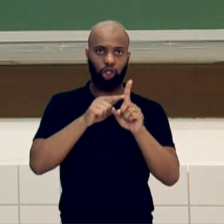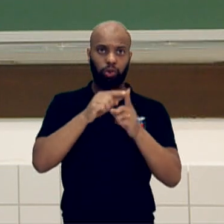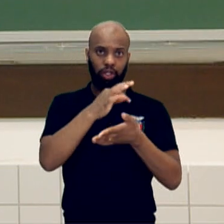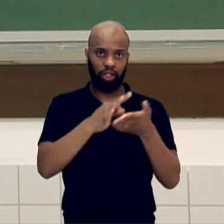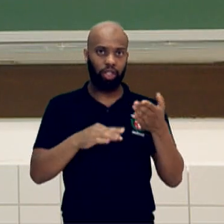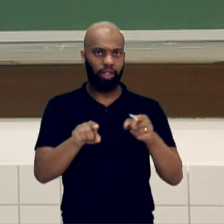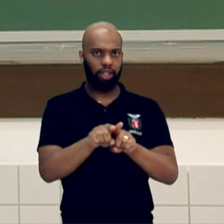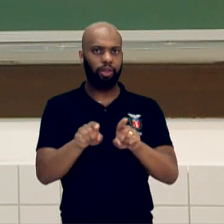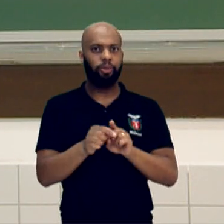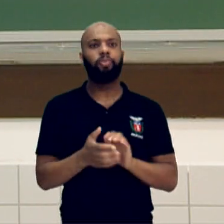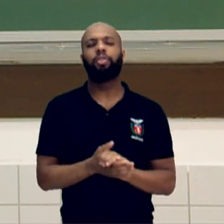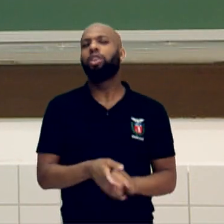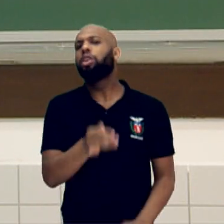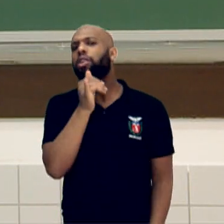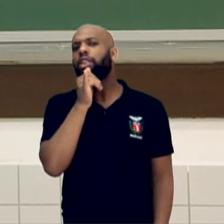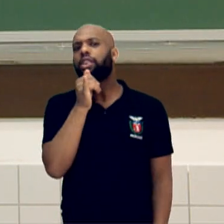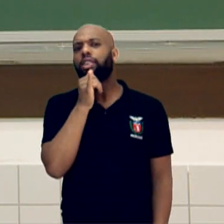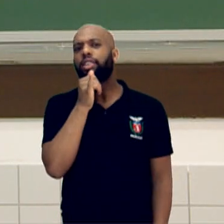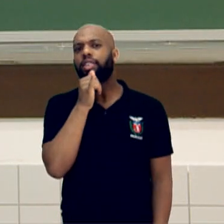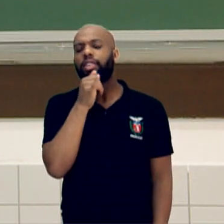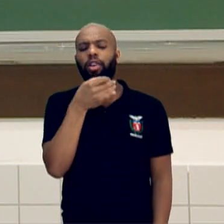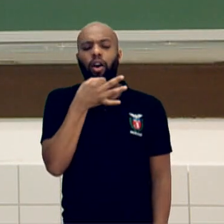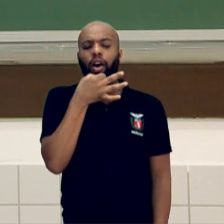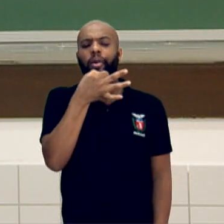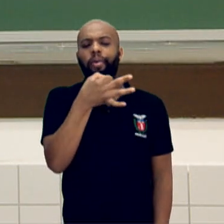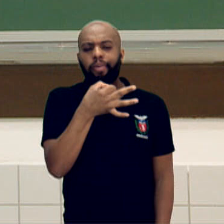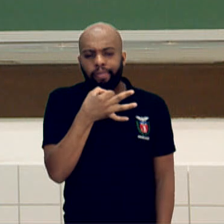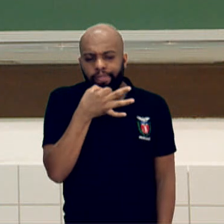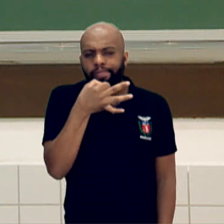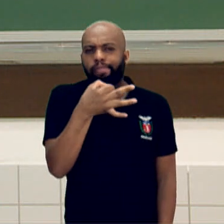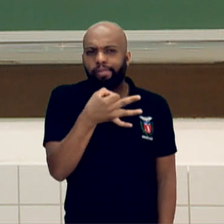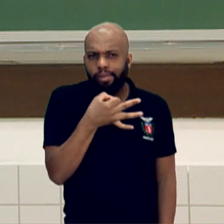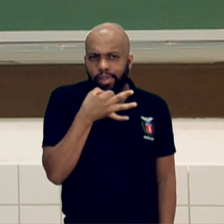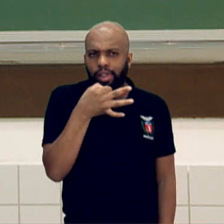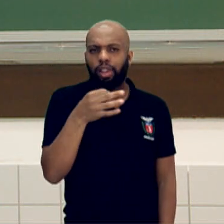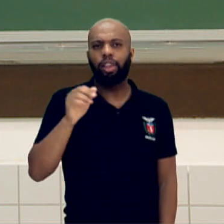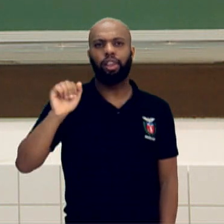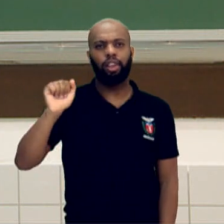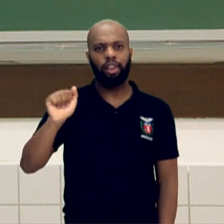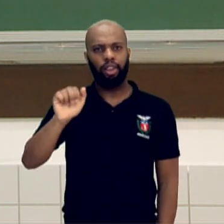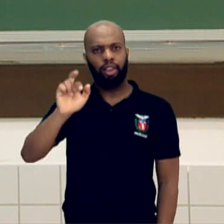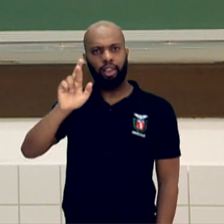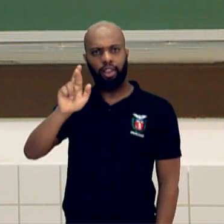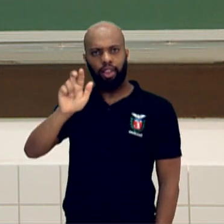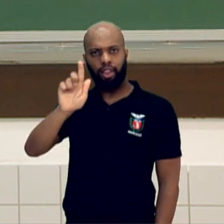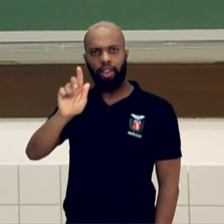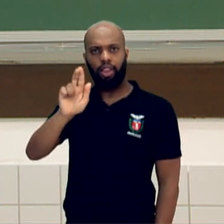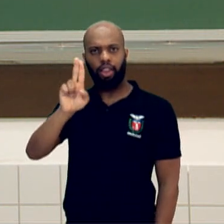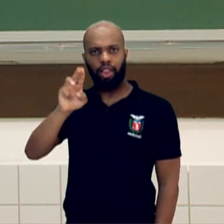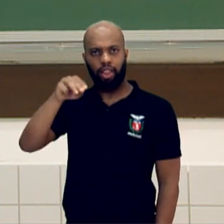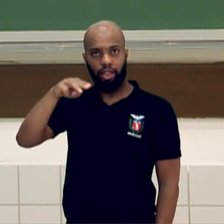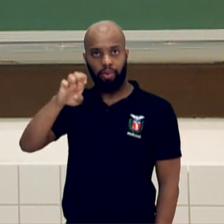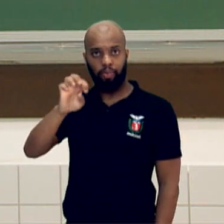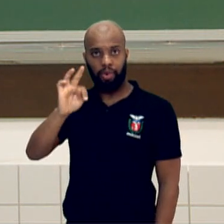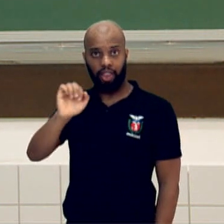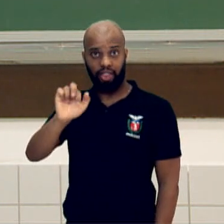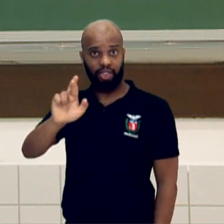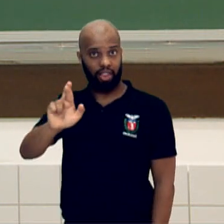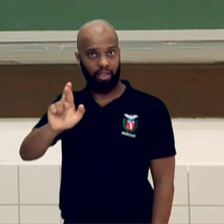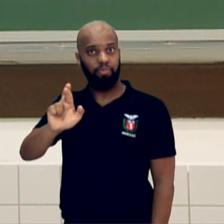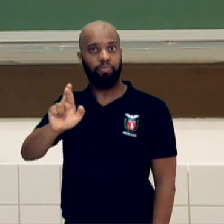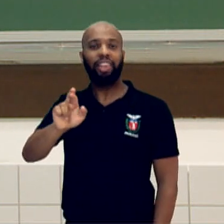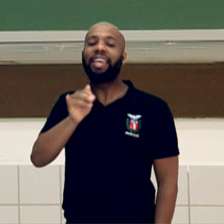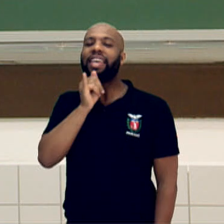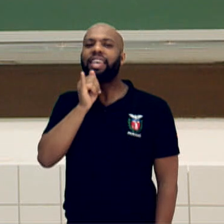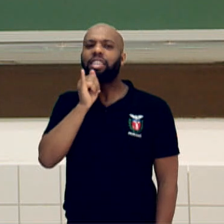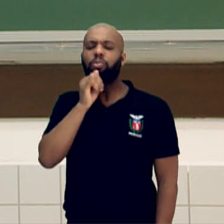por exemplo a argumentação. Argumentar. Veja que é importante para esse gênero textual, argumentar um ponto de